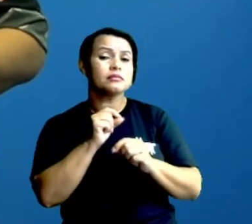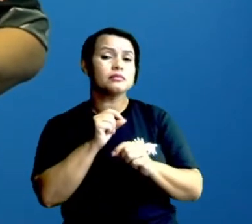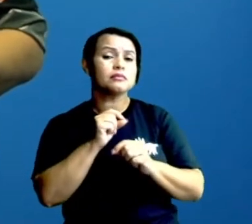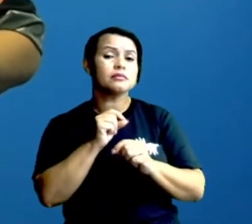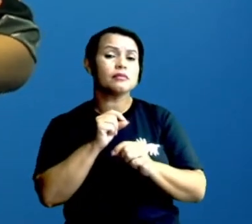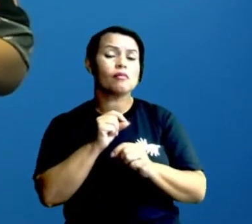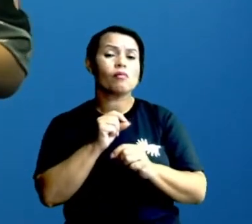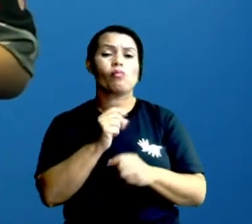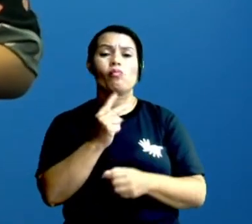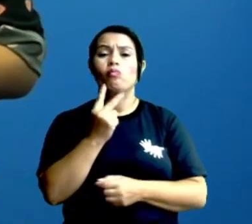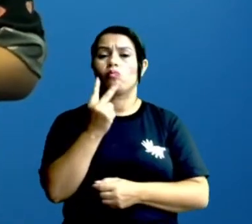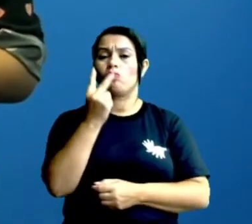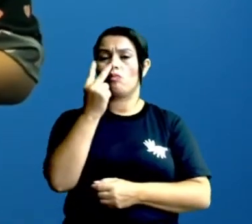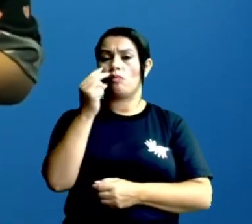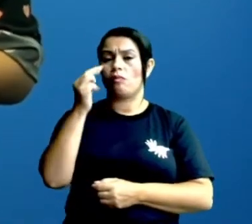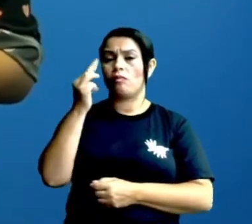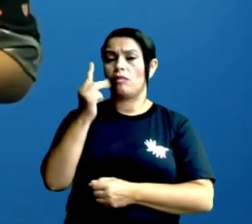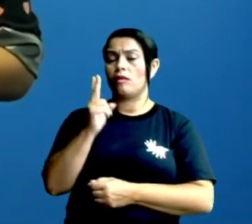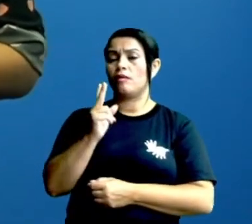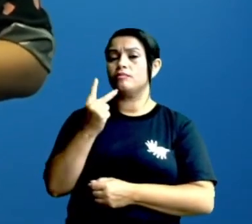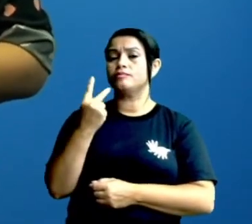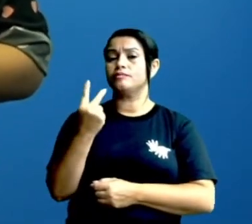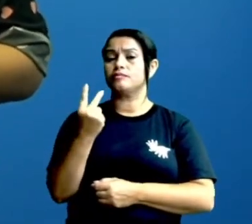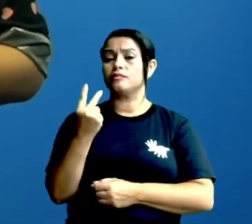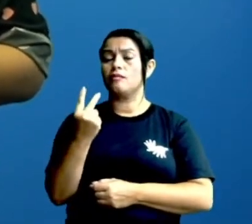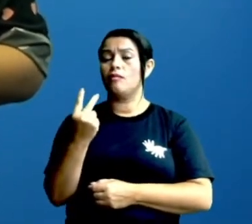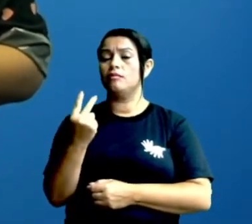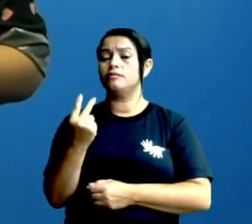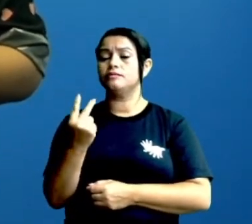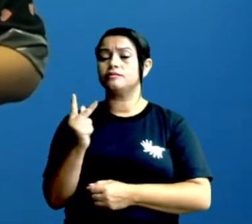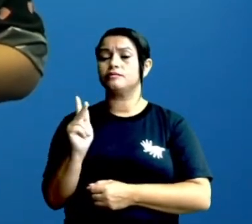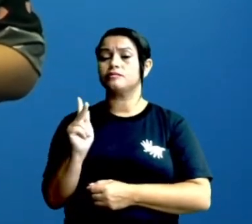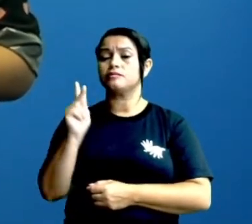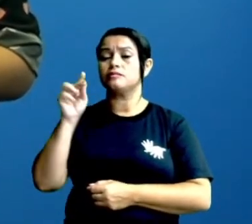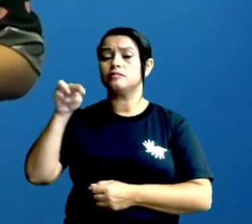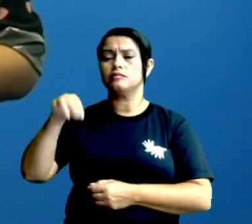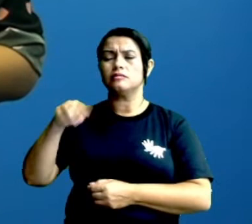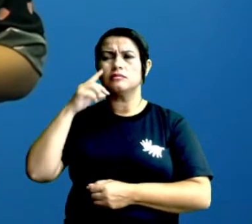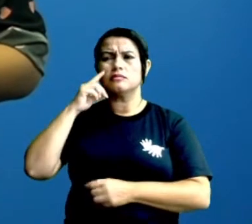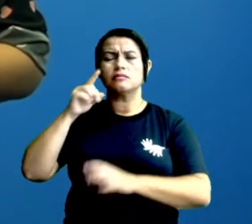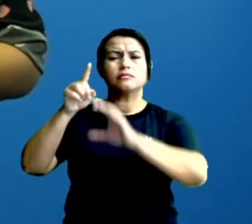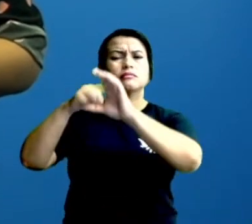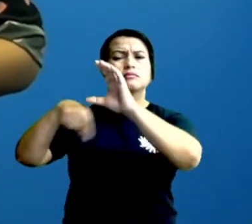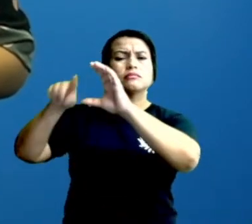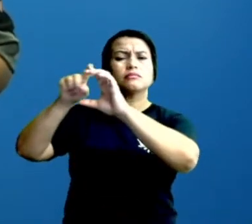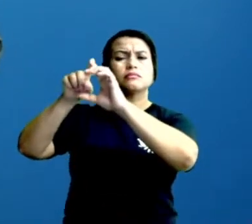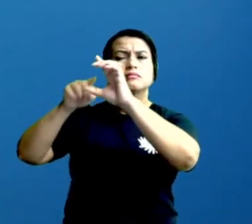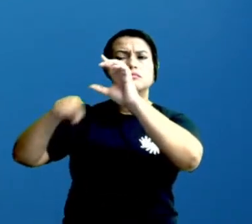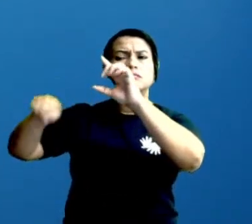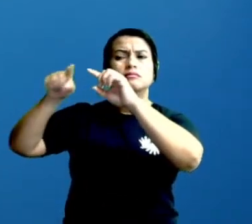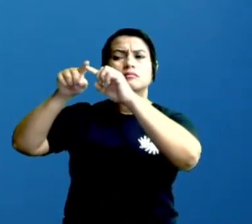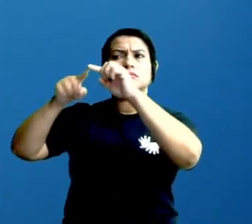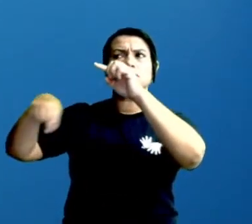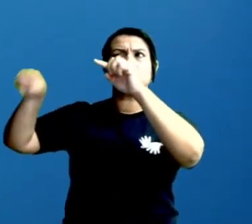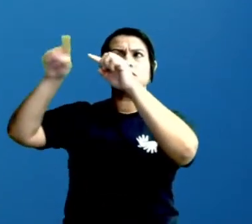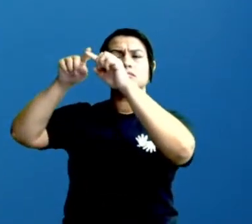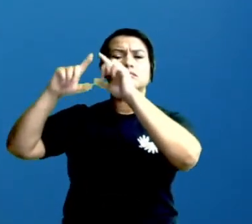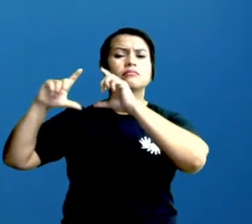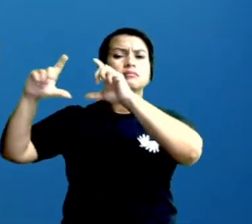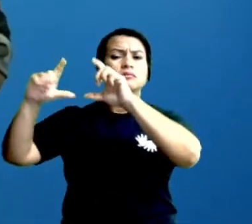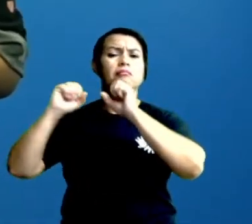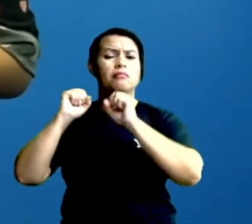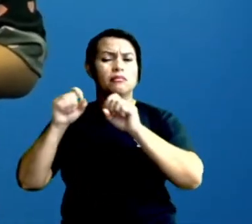2 quilômetros, não é isso? Essa parte que está em quilômetros também poderia ser dada em